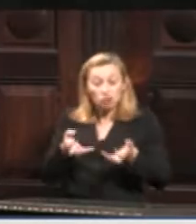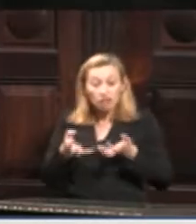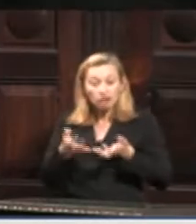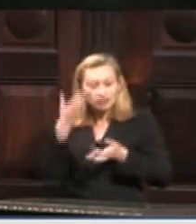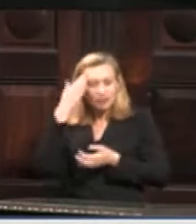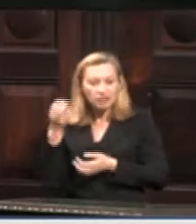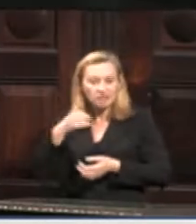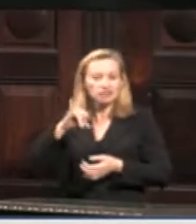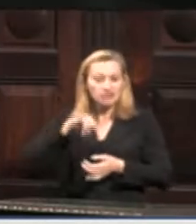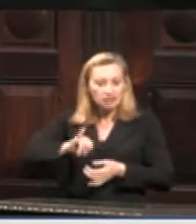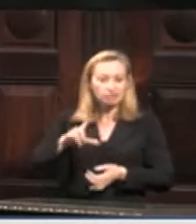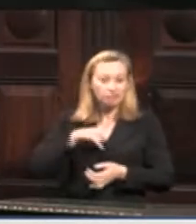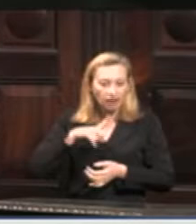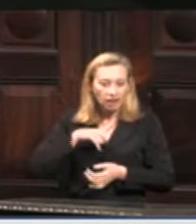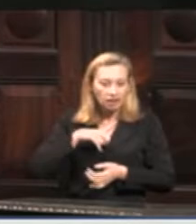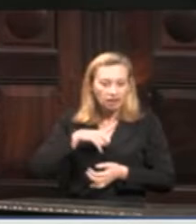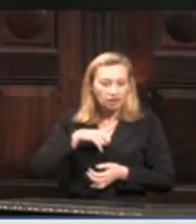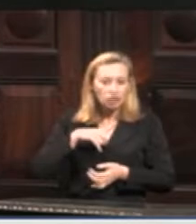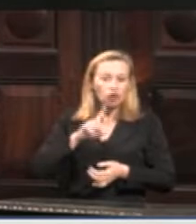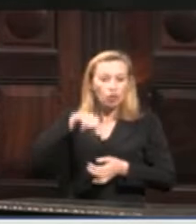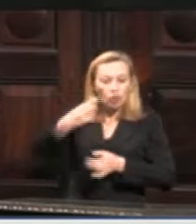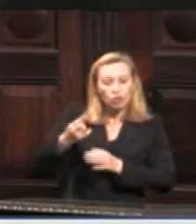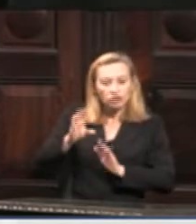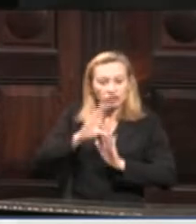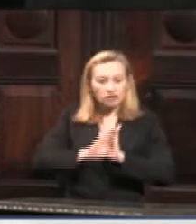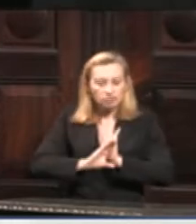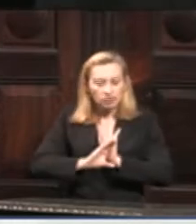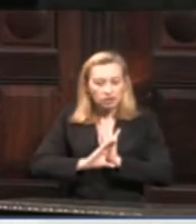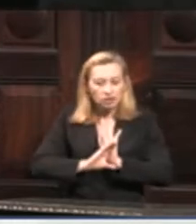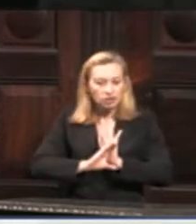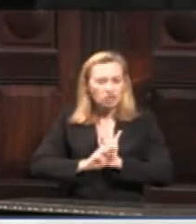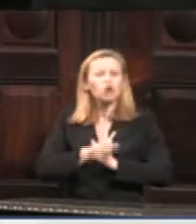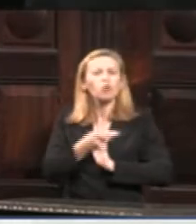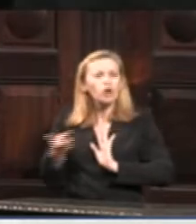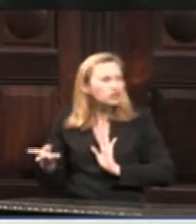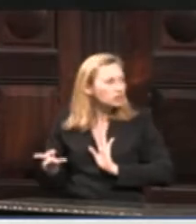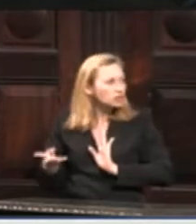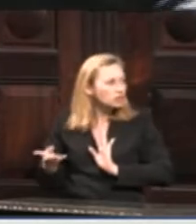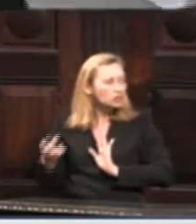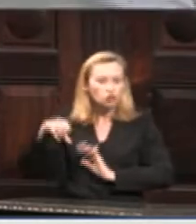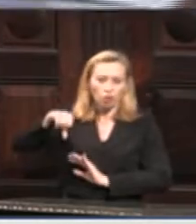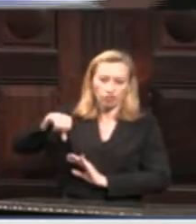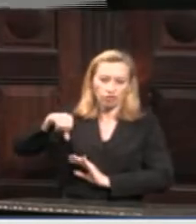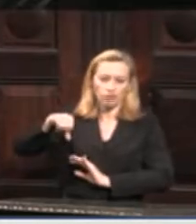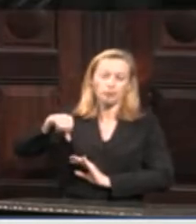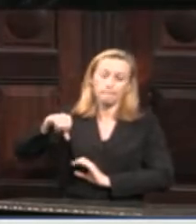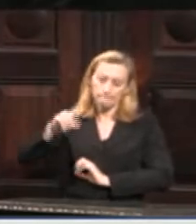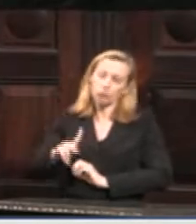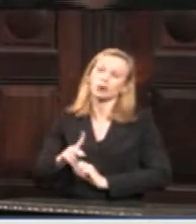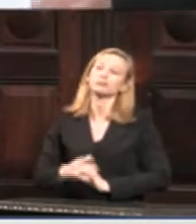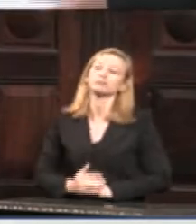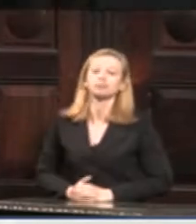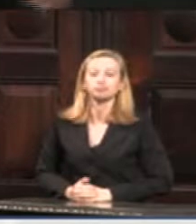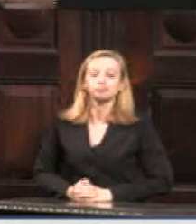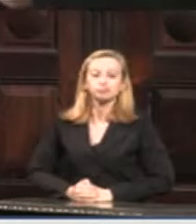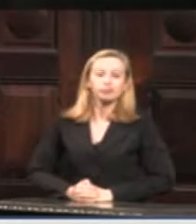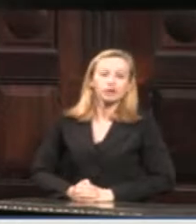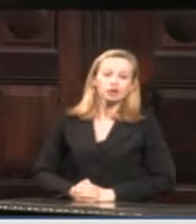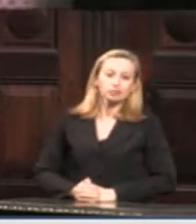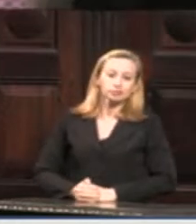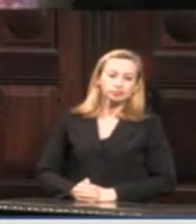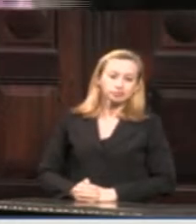Márcia Giovanni dizia que tinha outras emendas. Então, a minha questão... Quantas? 9? Ah, bom. Então...